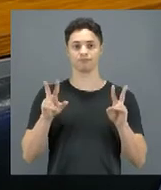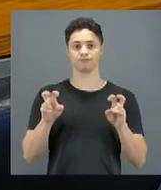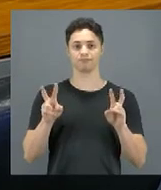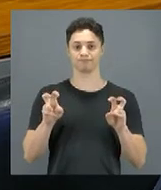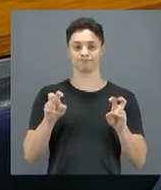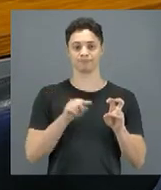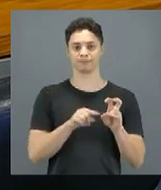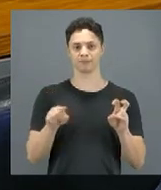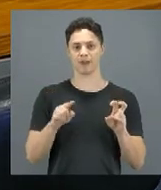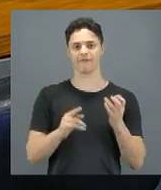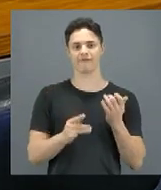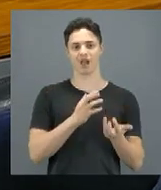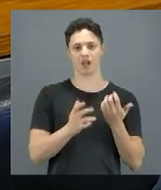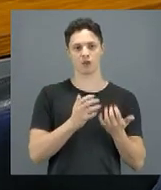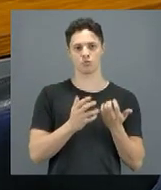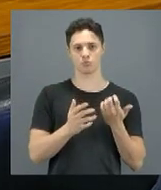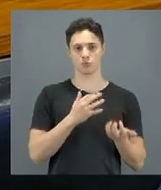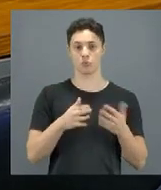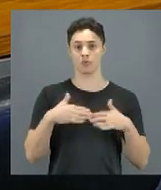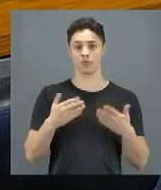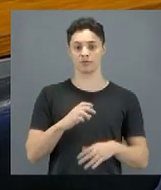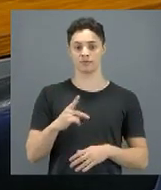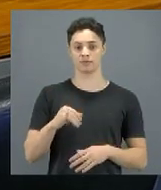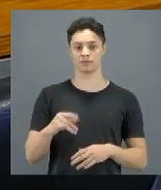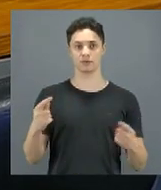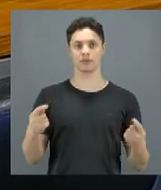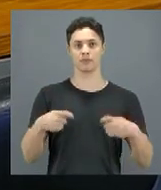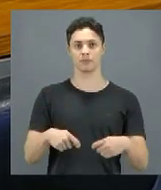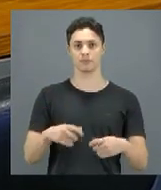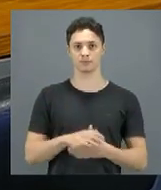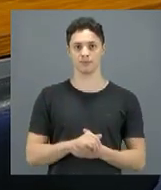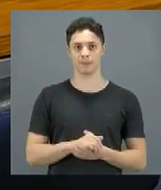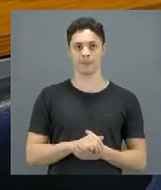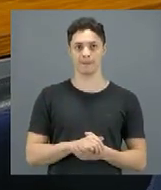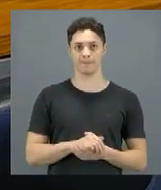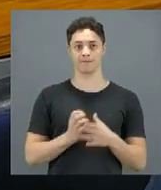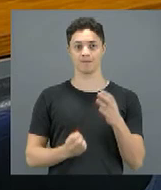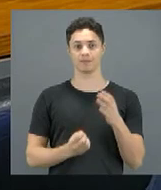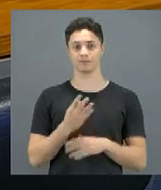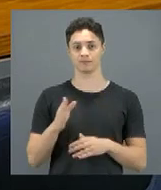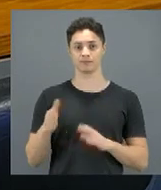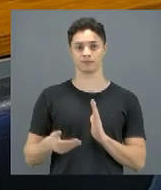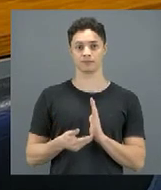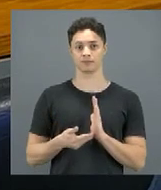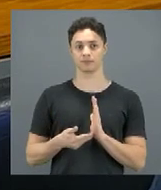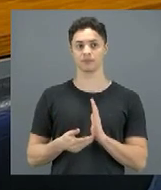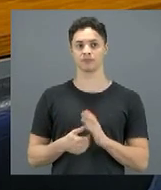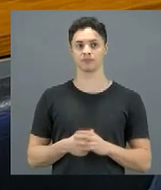aspas, inferno, na CPI das apostas esportivas instalada na Câmara dos